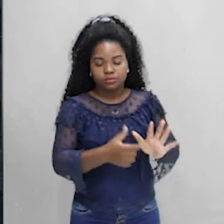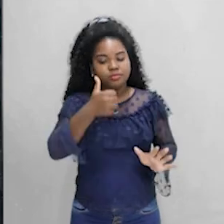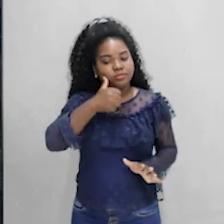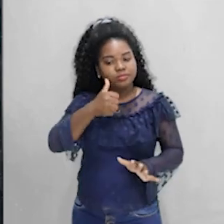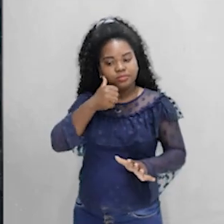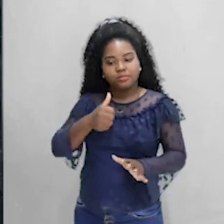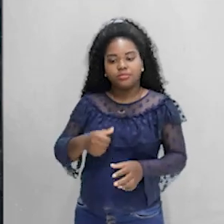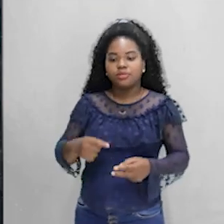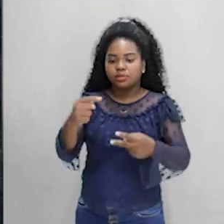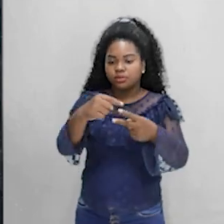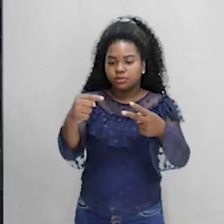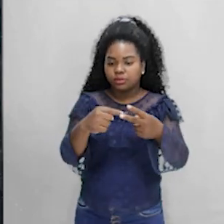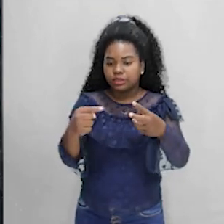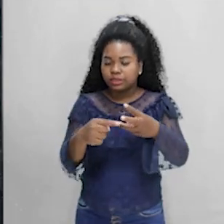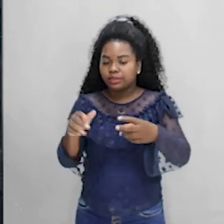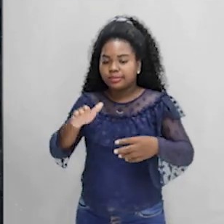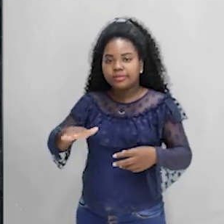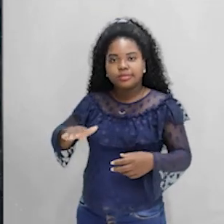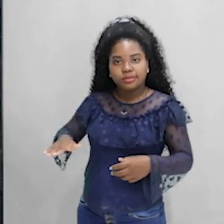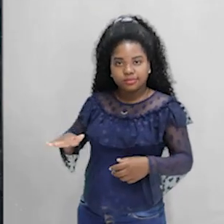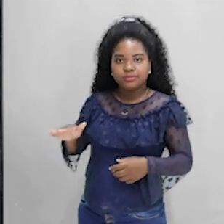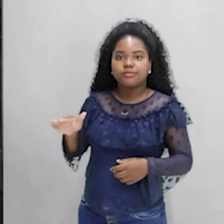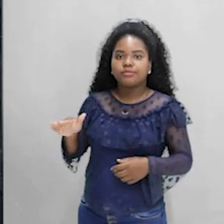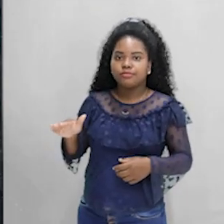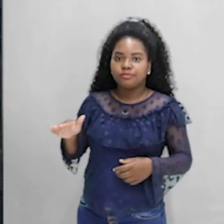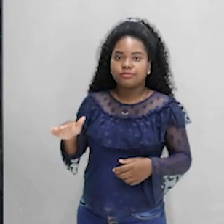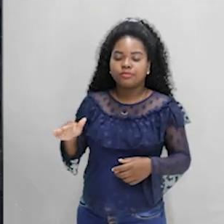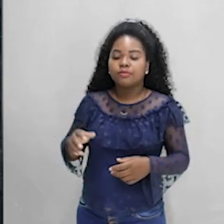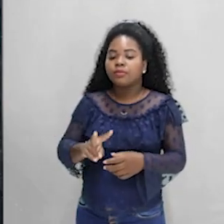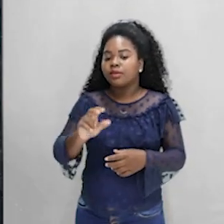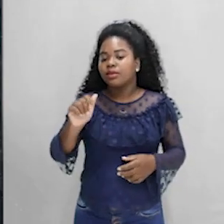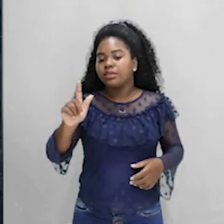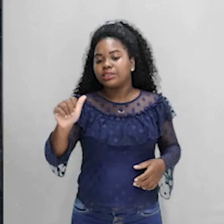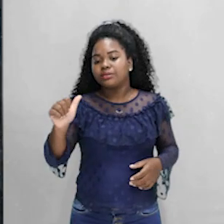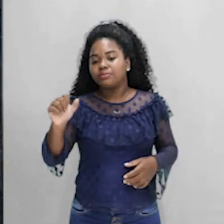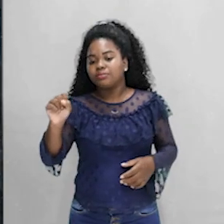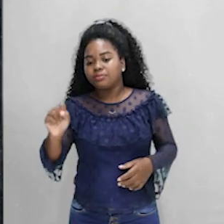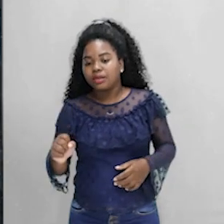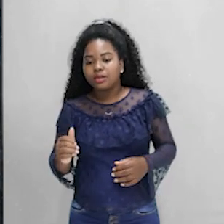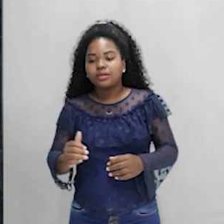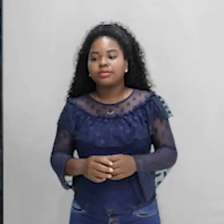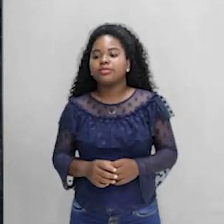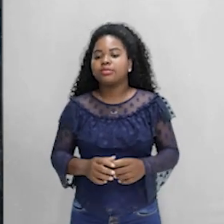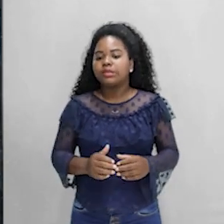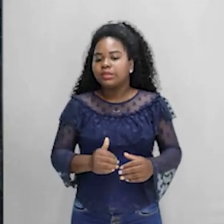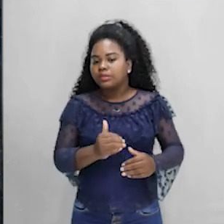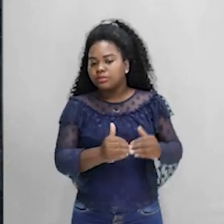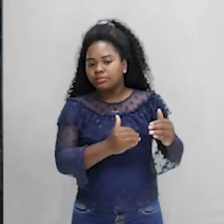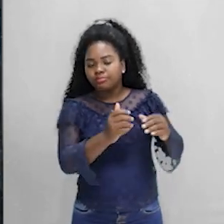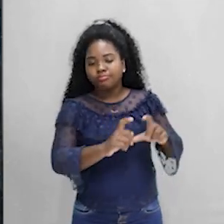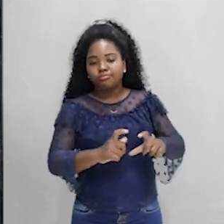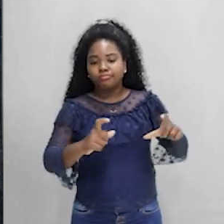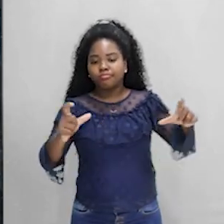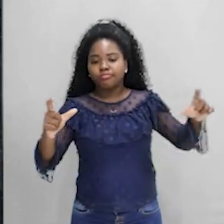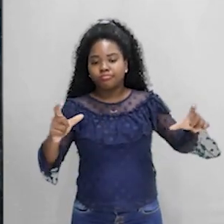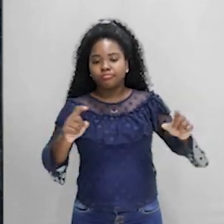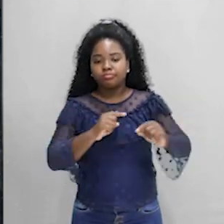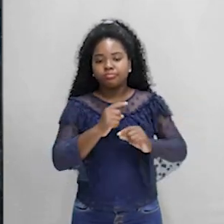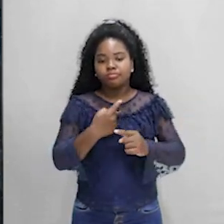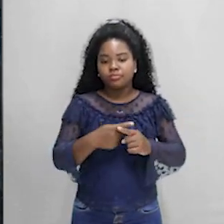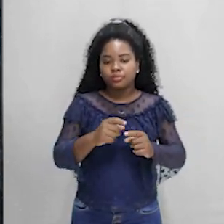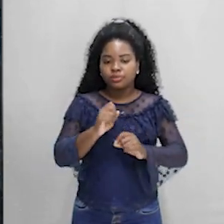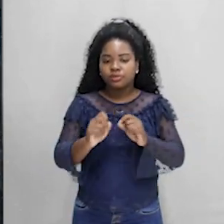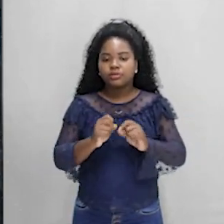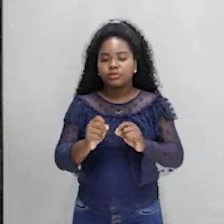3 crianças, aqui diz, né, uma mulher, as vagas de emprego cresceram devido à alta concorrência entre os